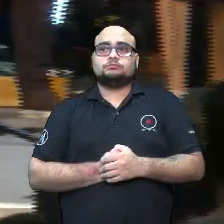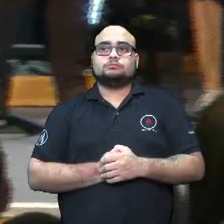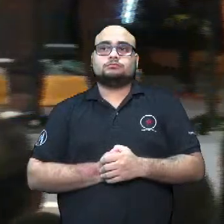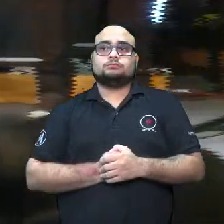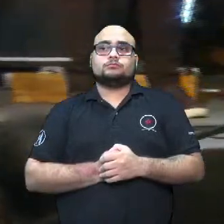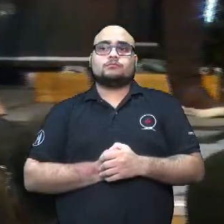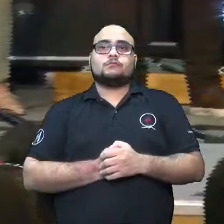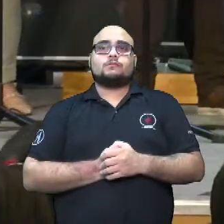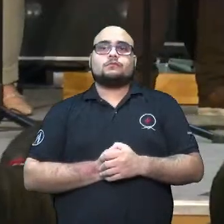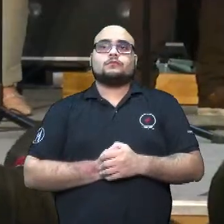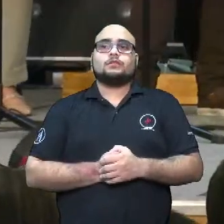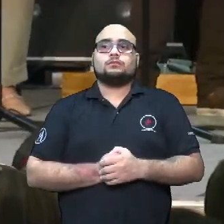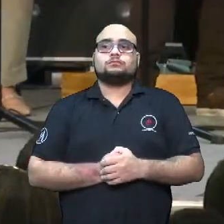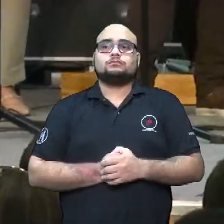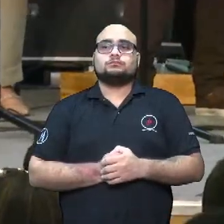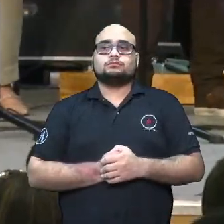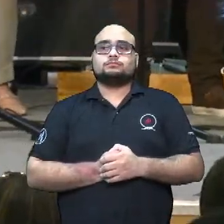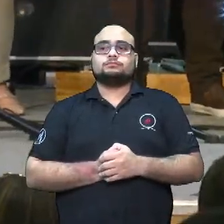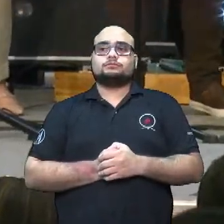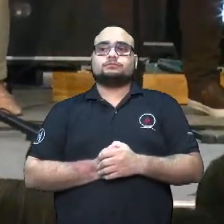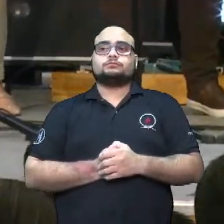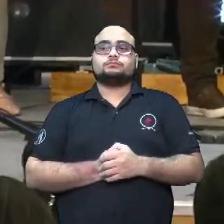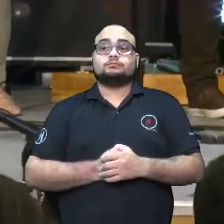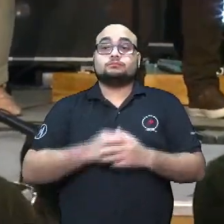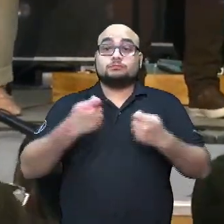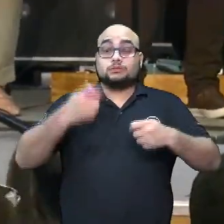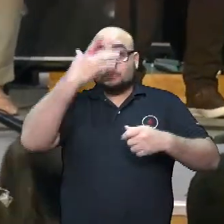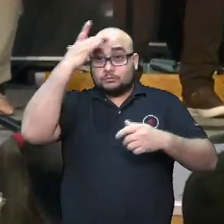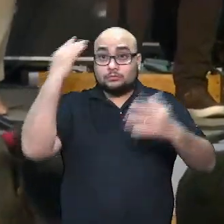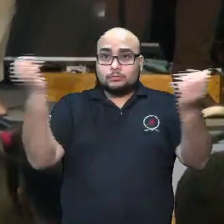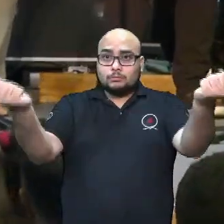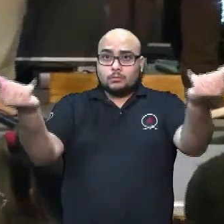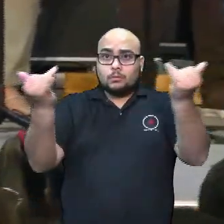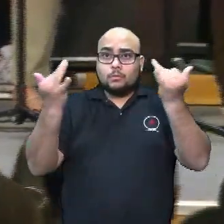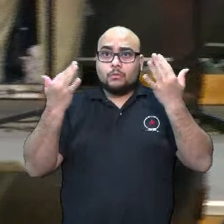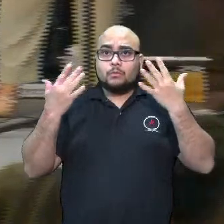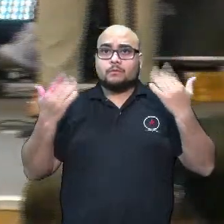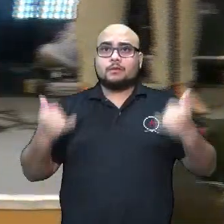Oh! Onde você está? Tem mais alguém? Isso, traga ele.